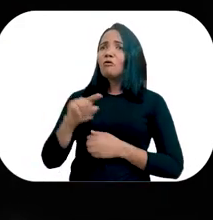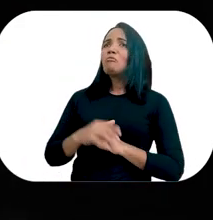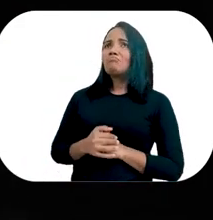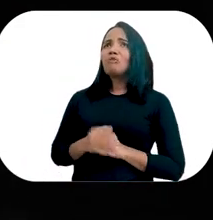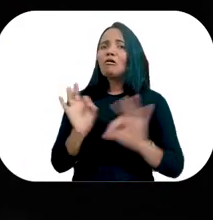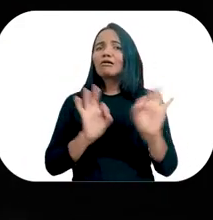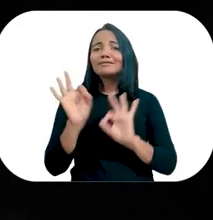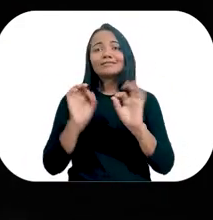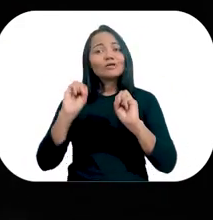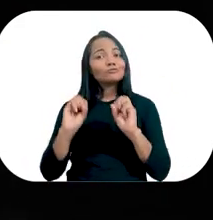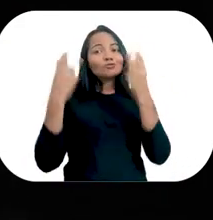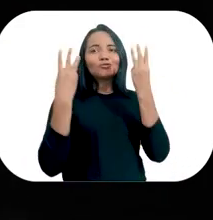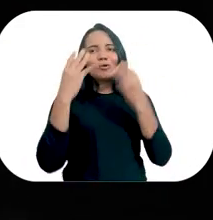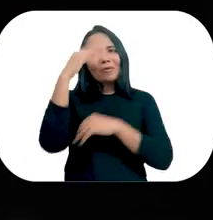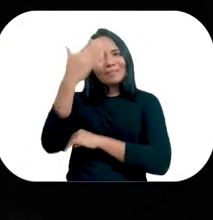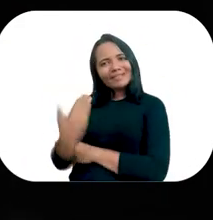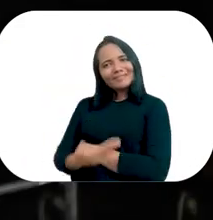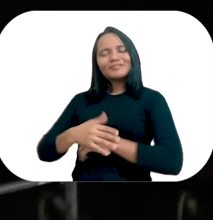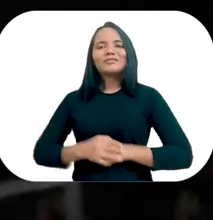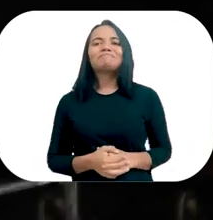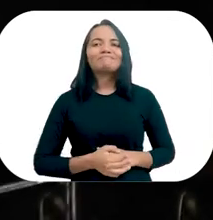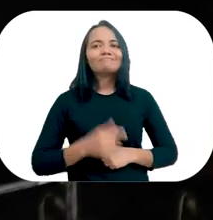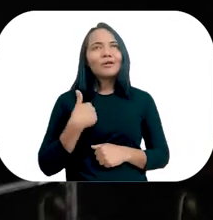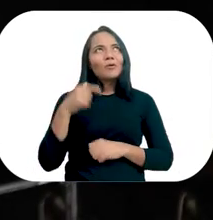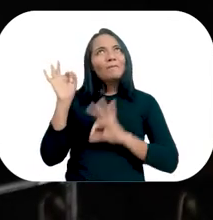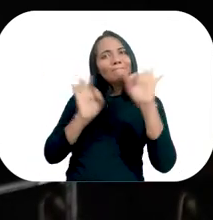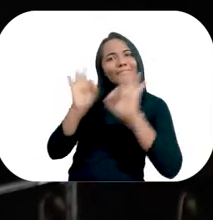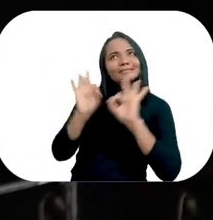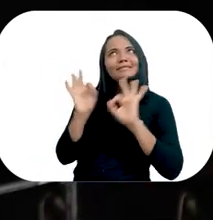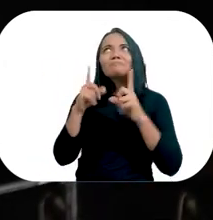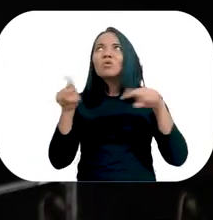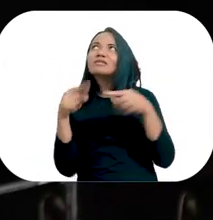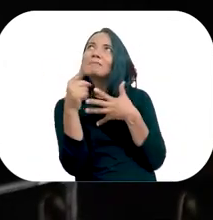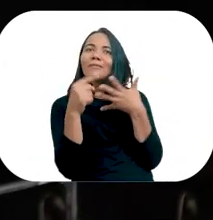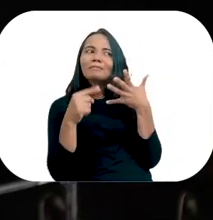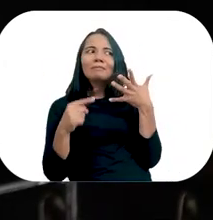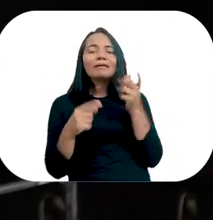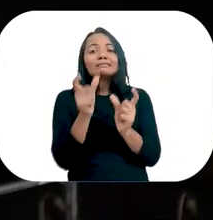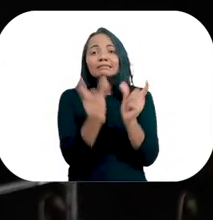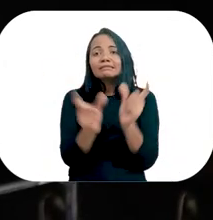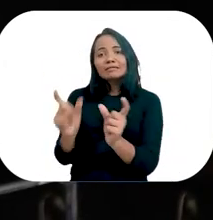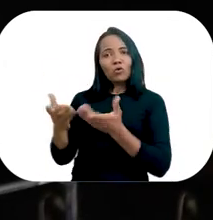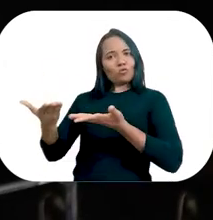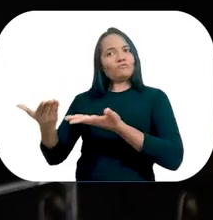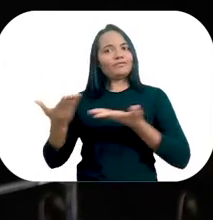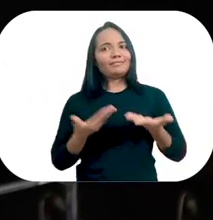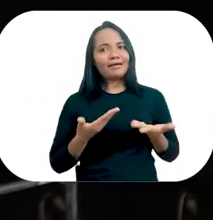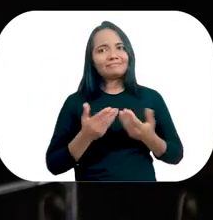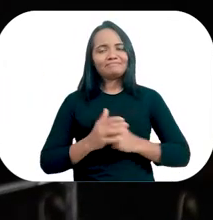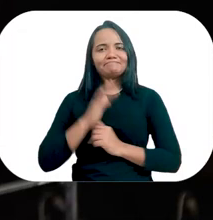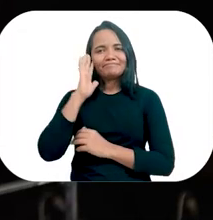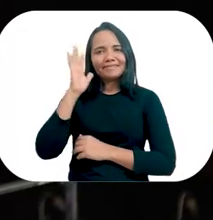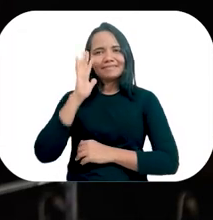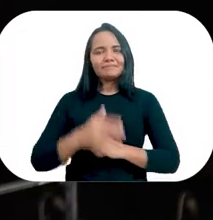Gonzaguinha. E aí eu comecei a pensar nas músicas e comecei a pensar nas peças que eu poderia chamar para tocar comigo. E aí foi